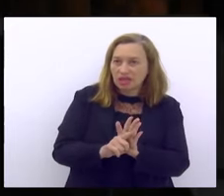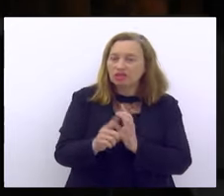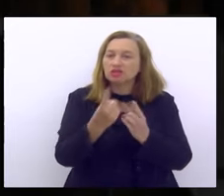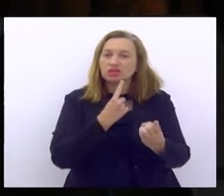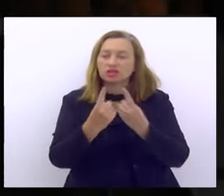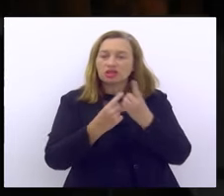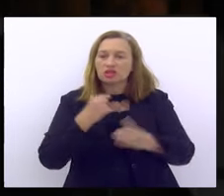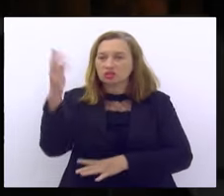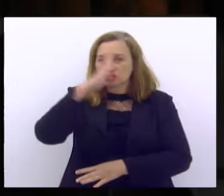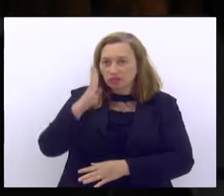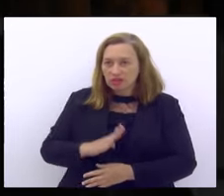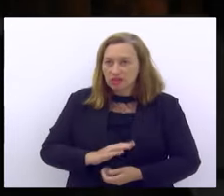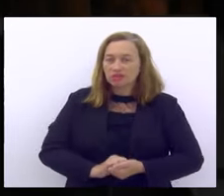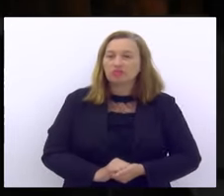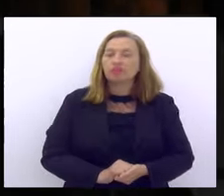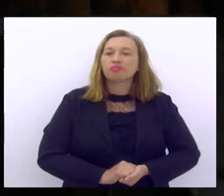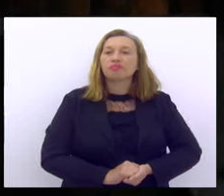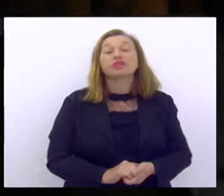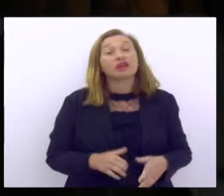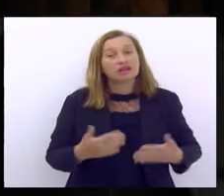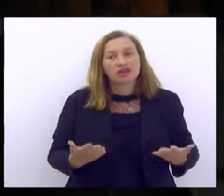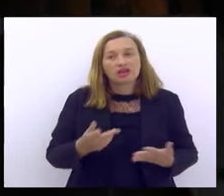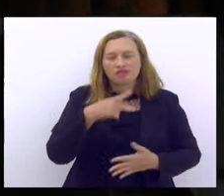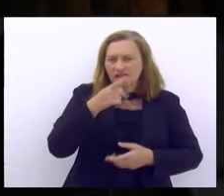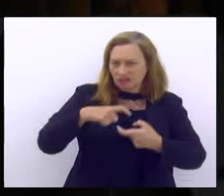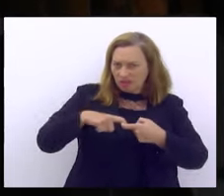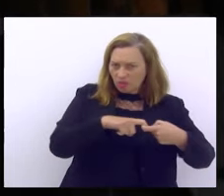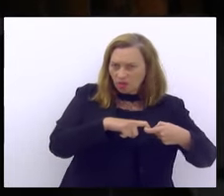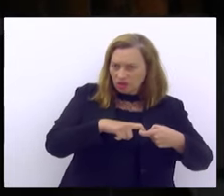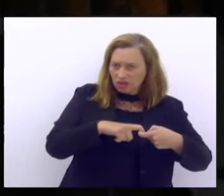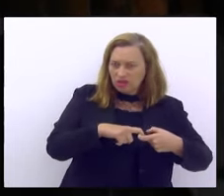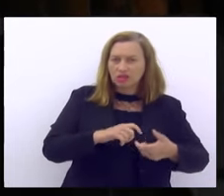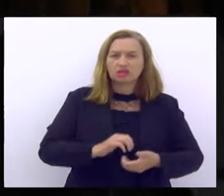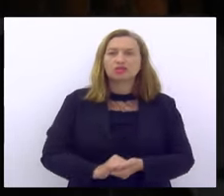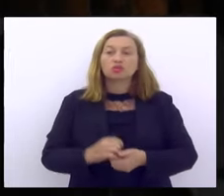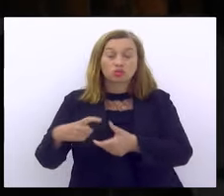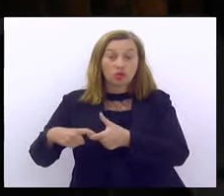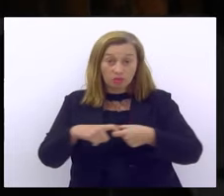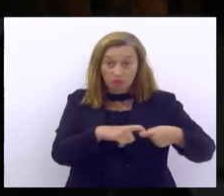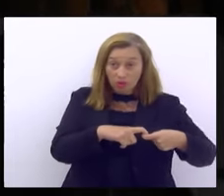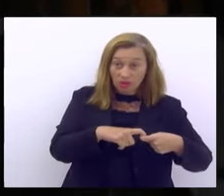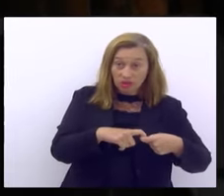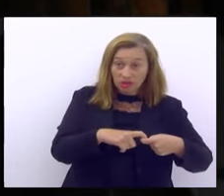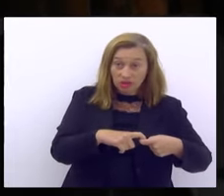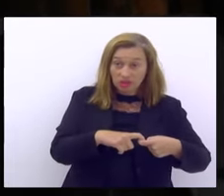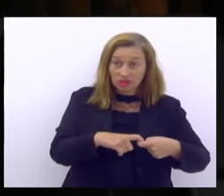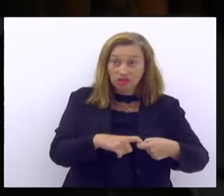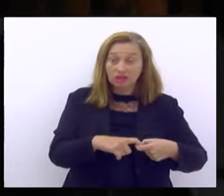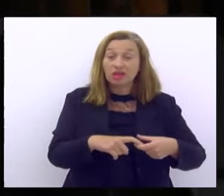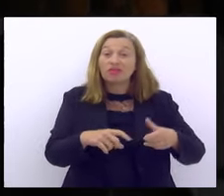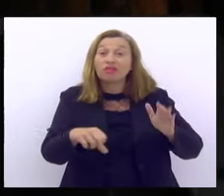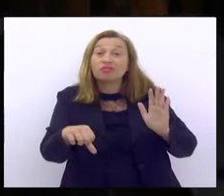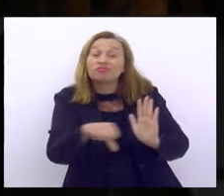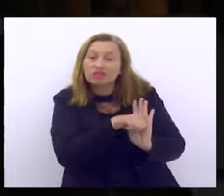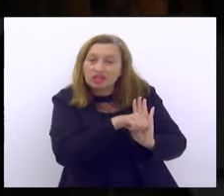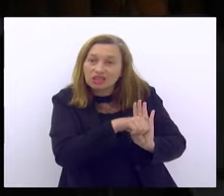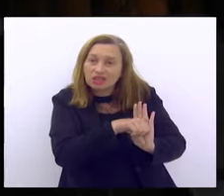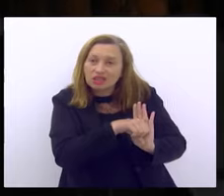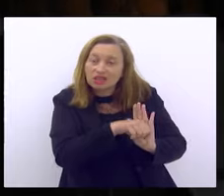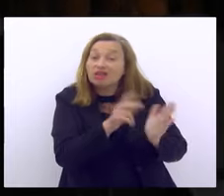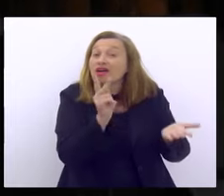do Brasil preconiza. E aí, falando em reboque, os reboques dessa operação estavam ilegais,